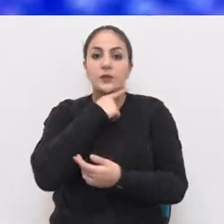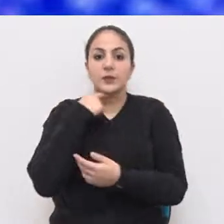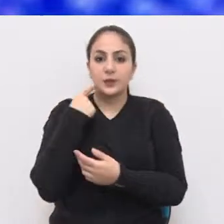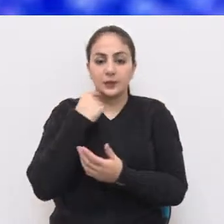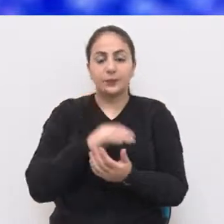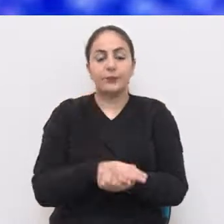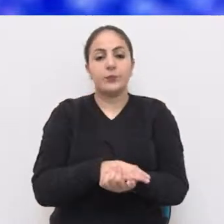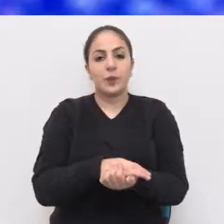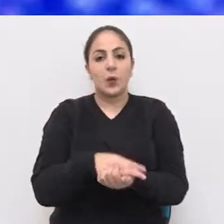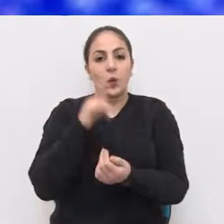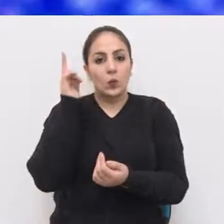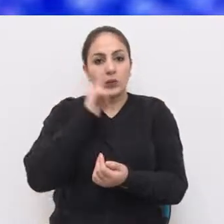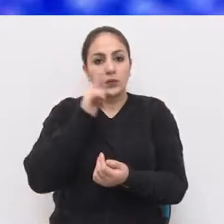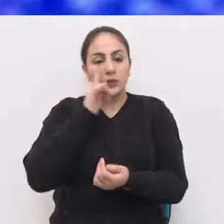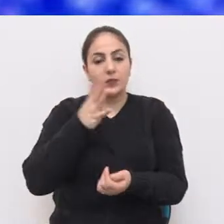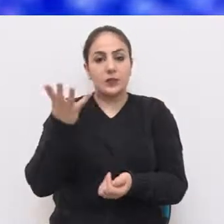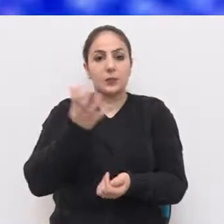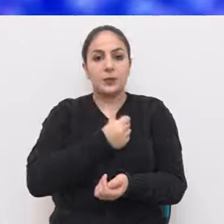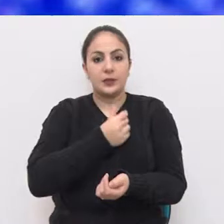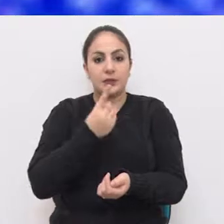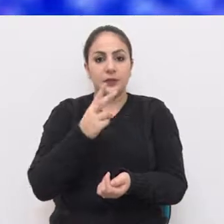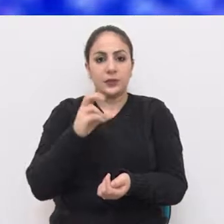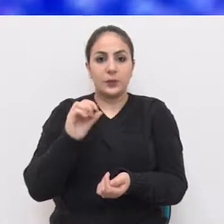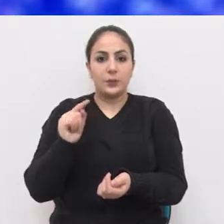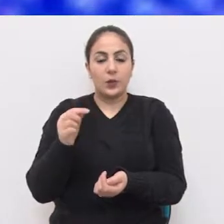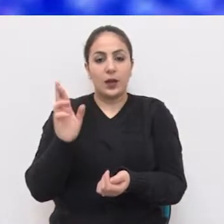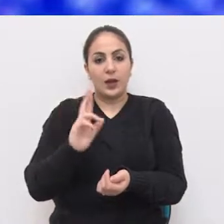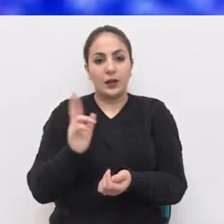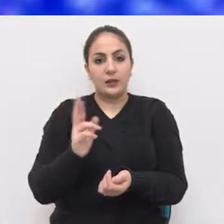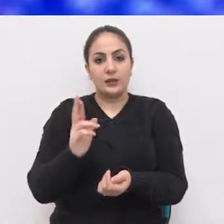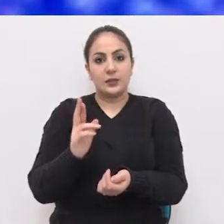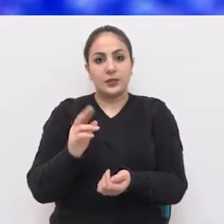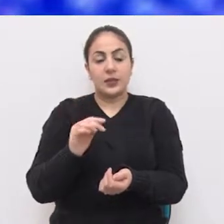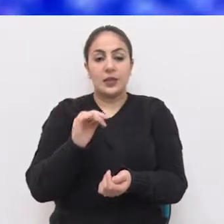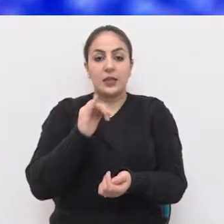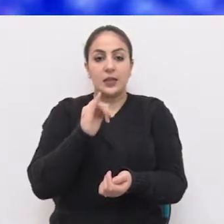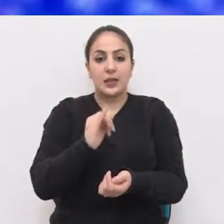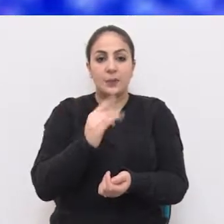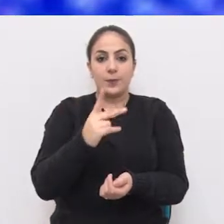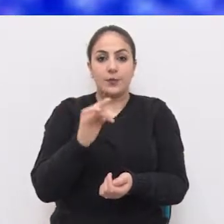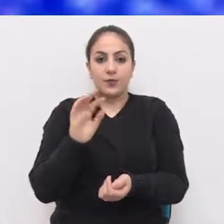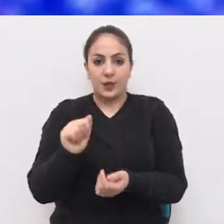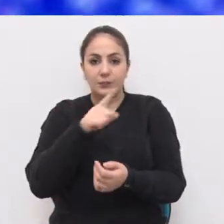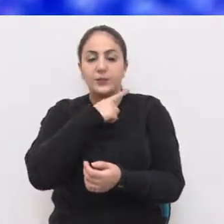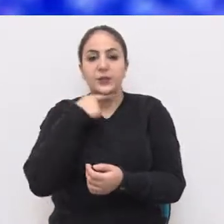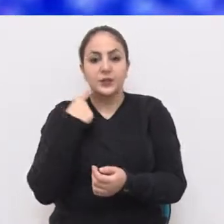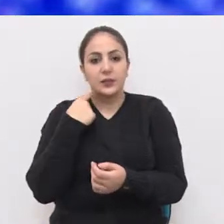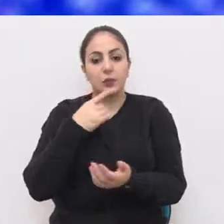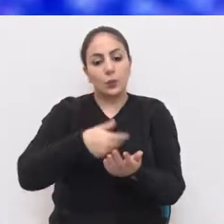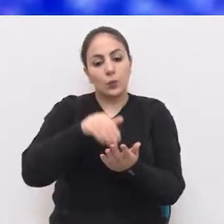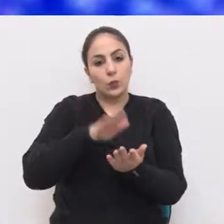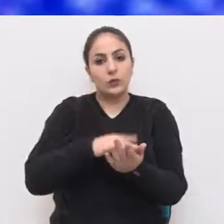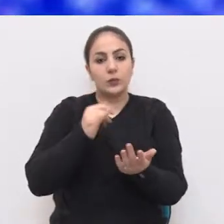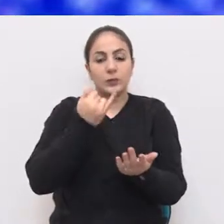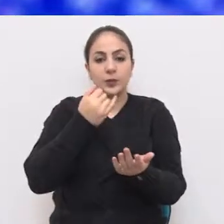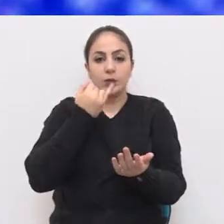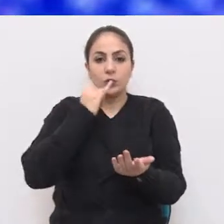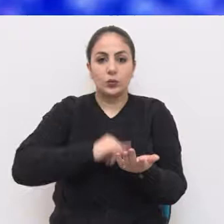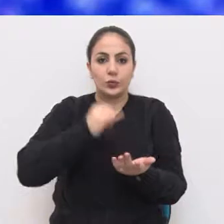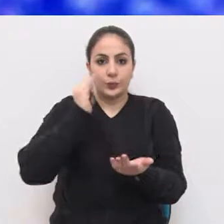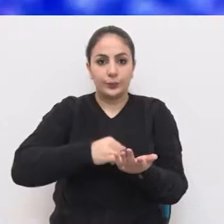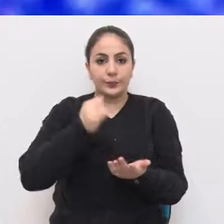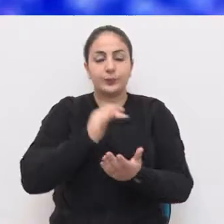mil entre IPVA atrasado, multas e juros. Em Passo Fundo, dos 882 veículos